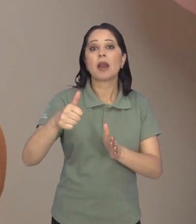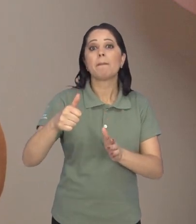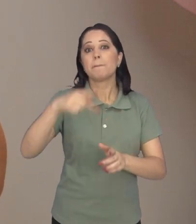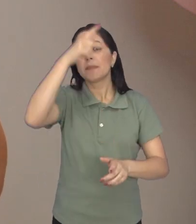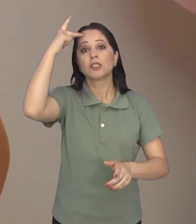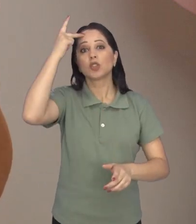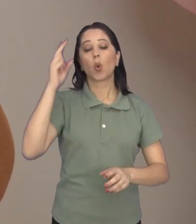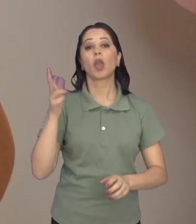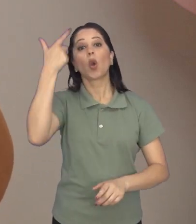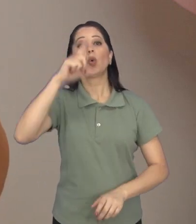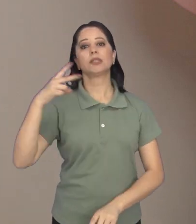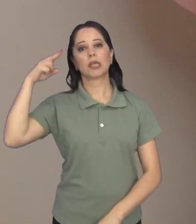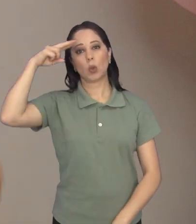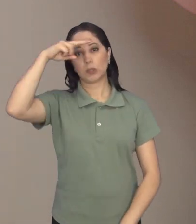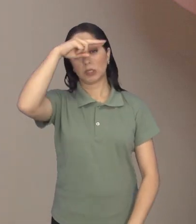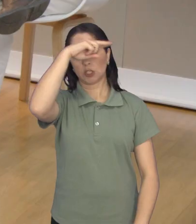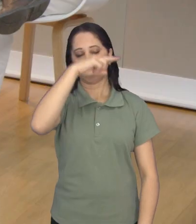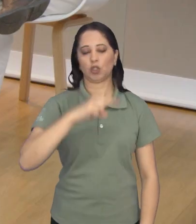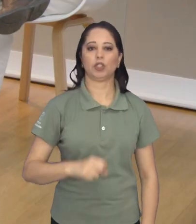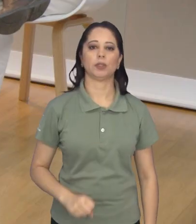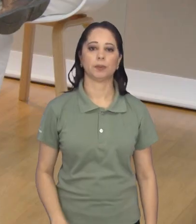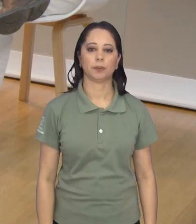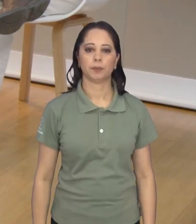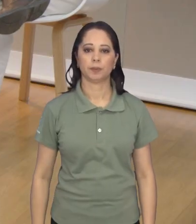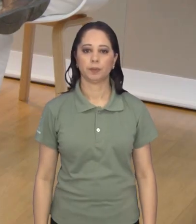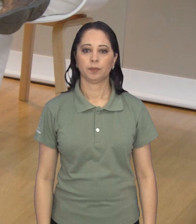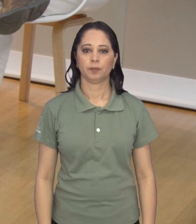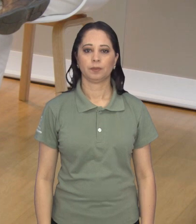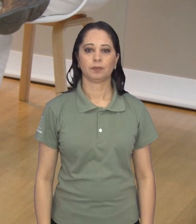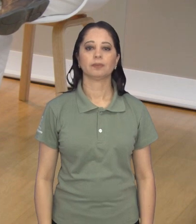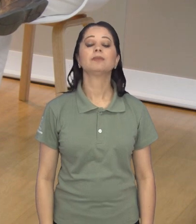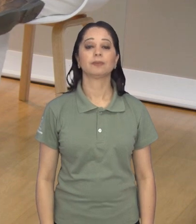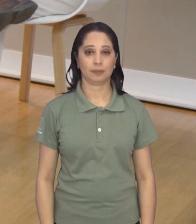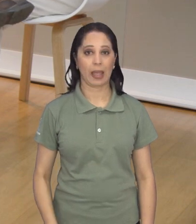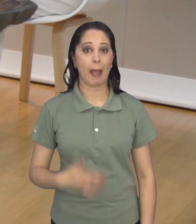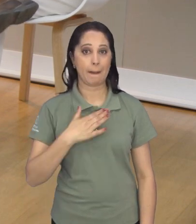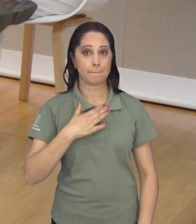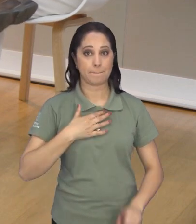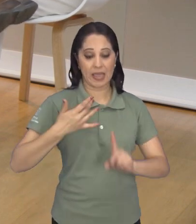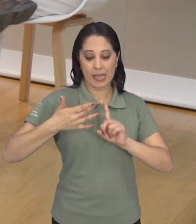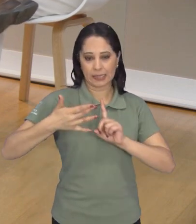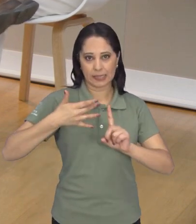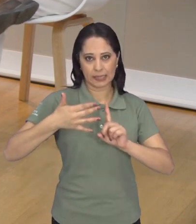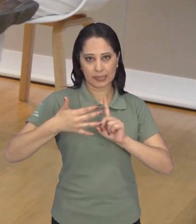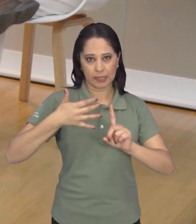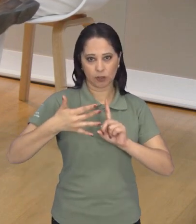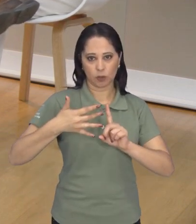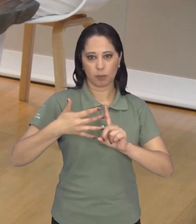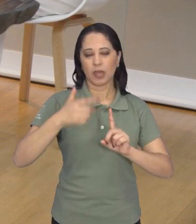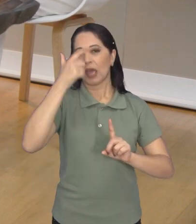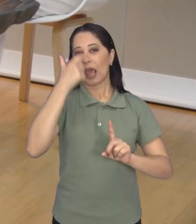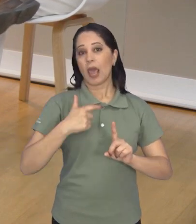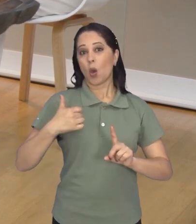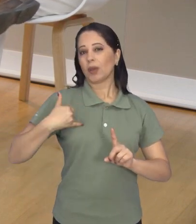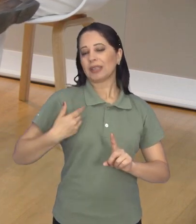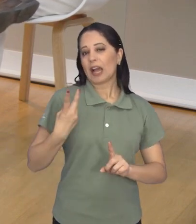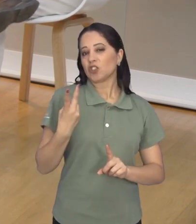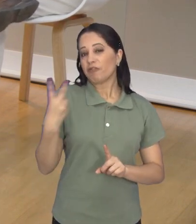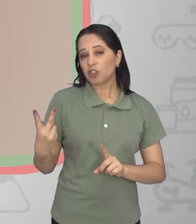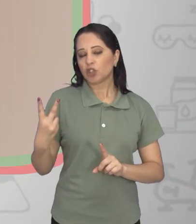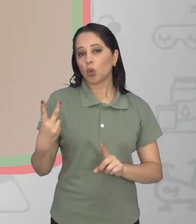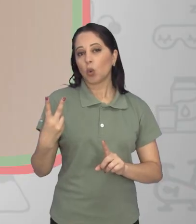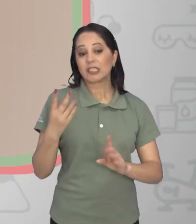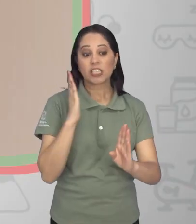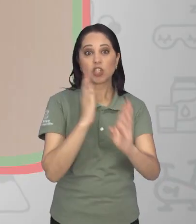passou por uma cirurgia. Doutor, vamos assistir a ver essa experiência do André? A minha síndrome só teve o diagnóstico quando eu já